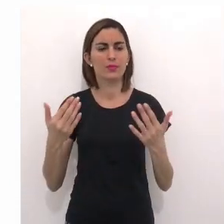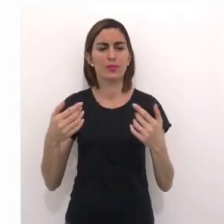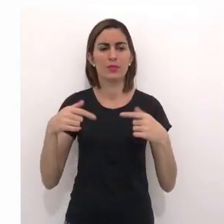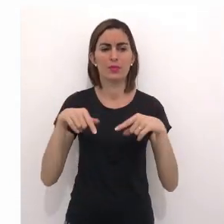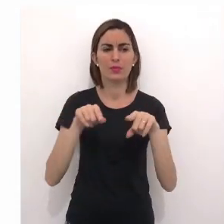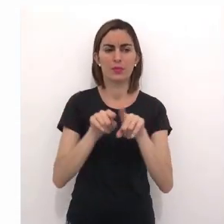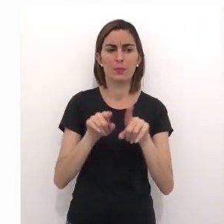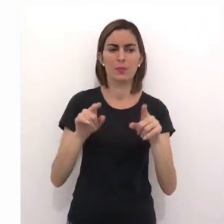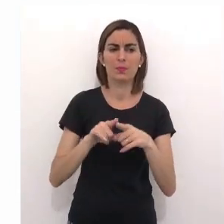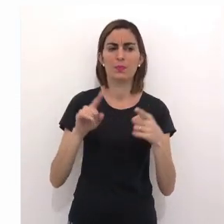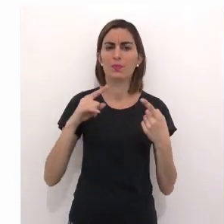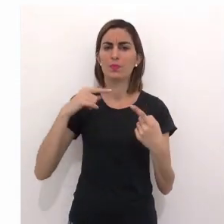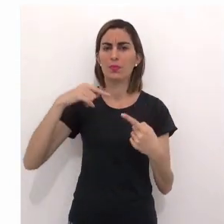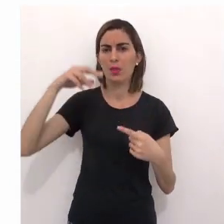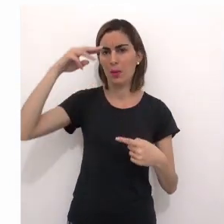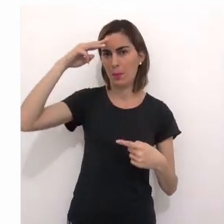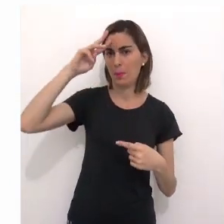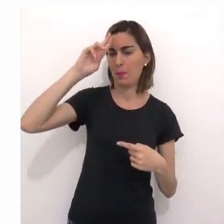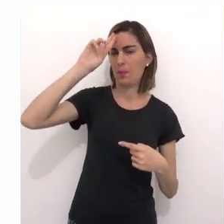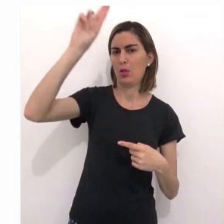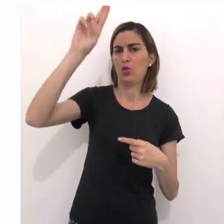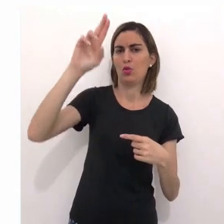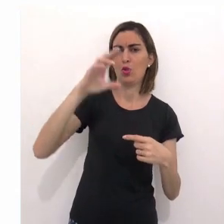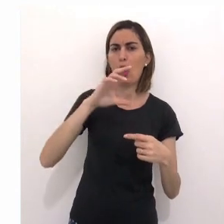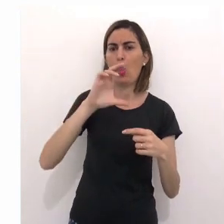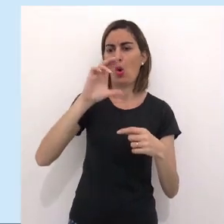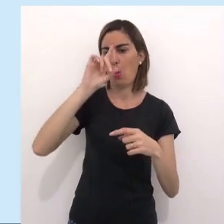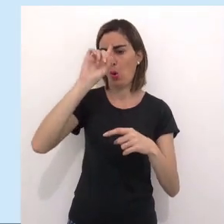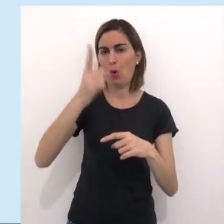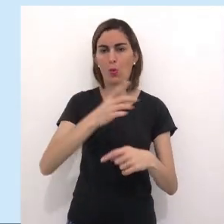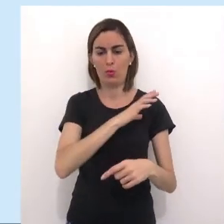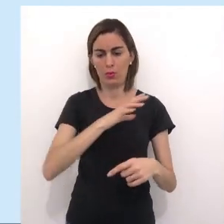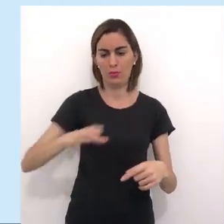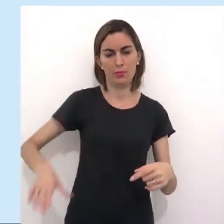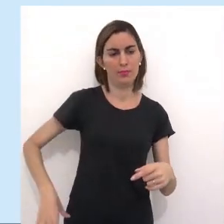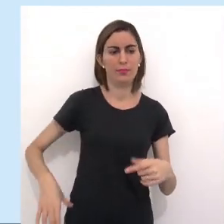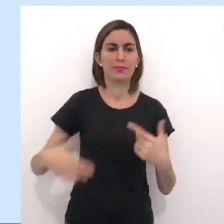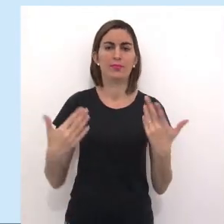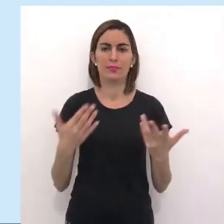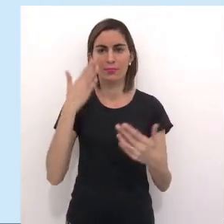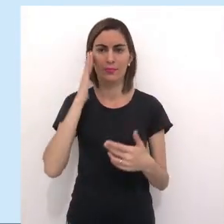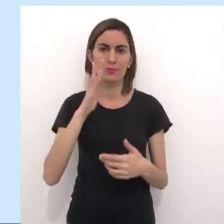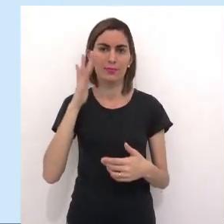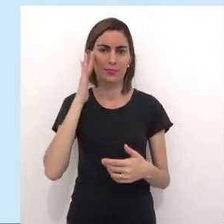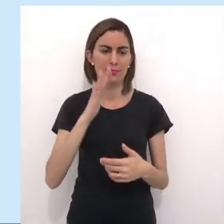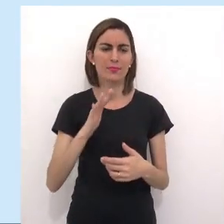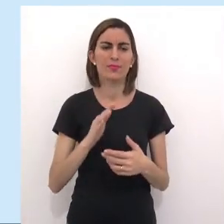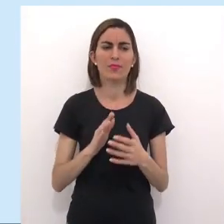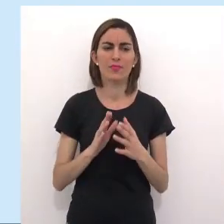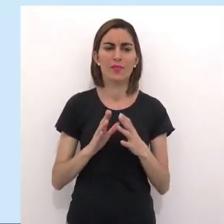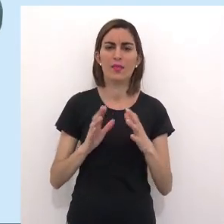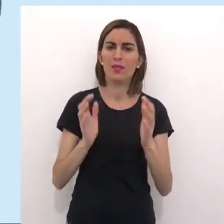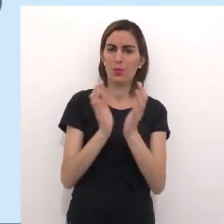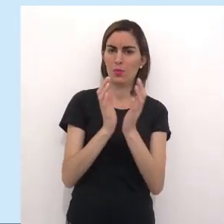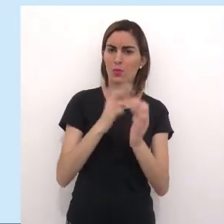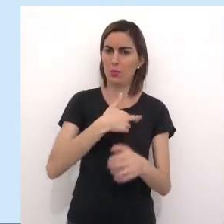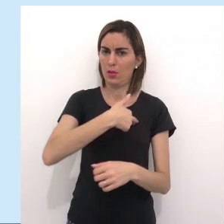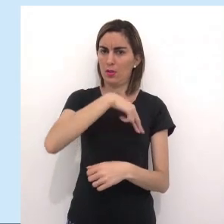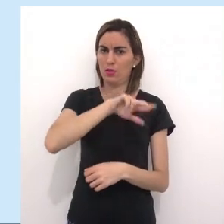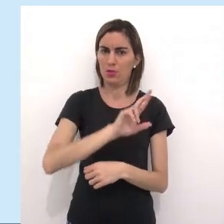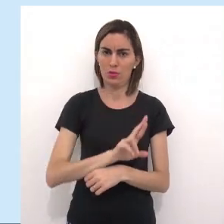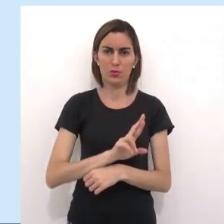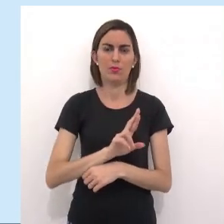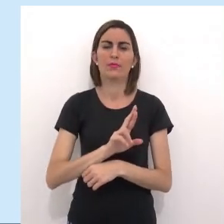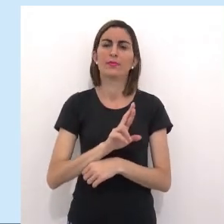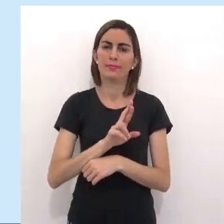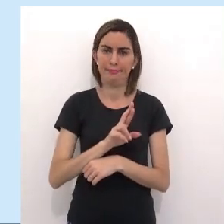grão, mestre da Ordem de Cristo. Então você tem aí, na realidade, uma imposição religiosa já